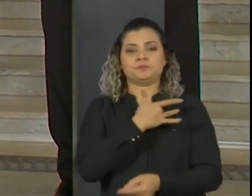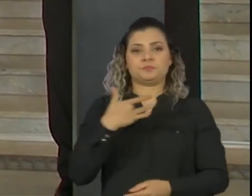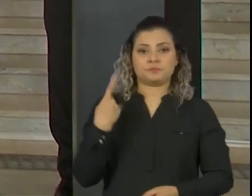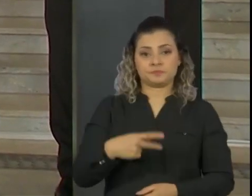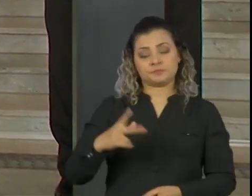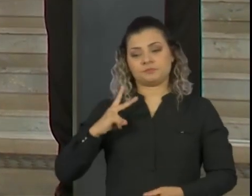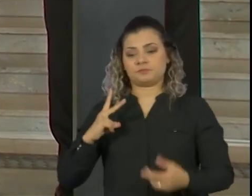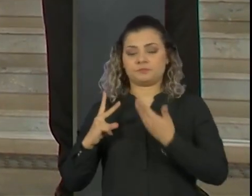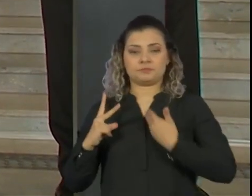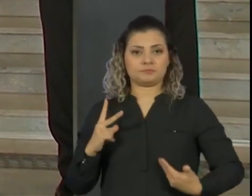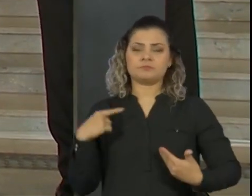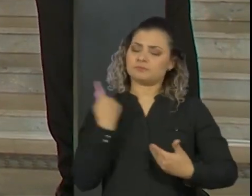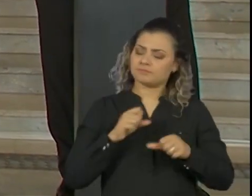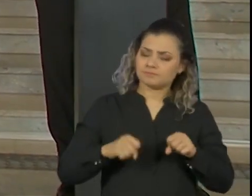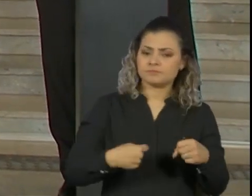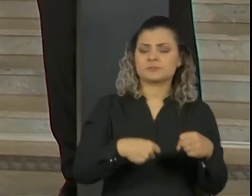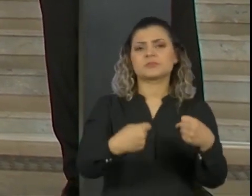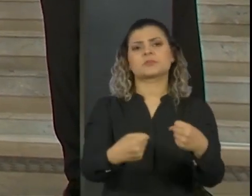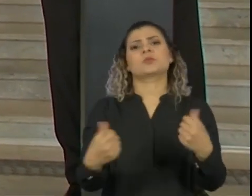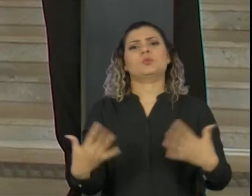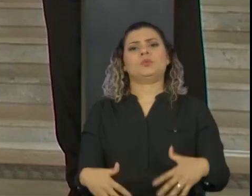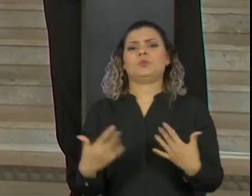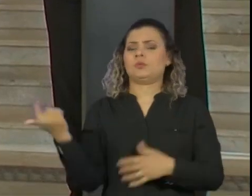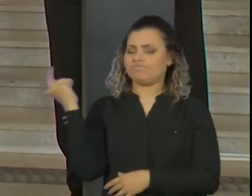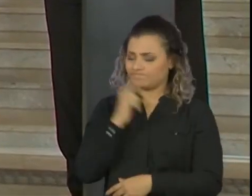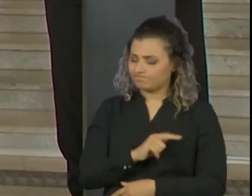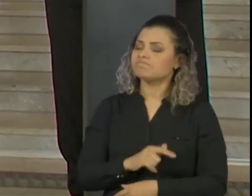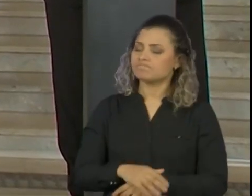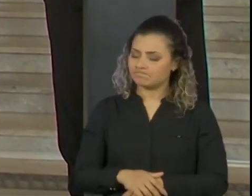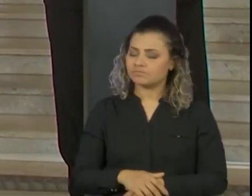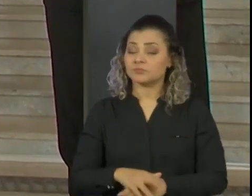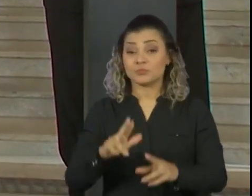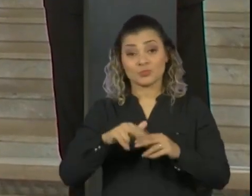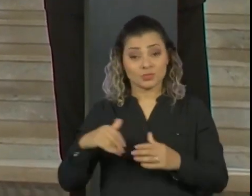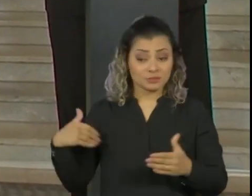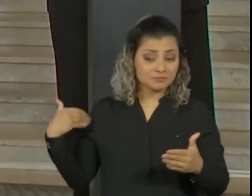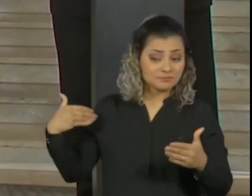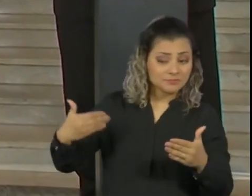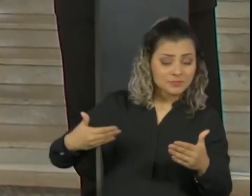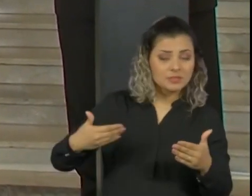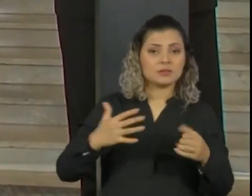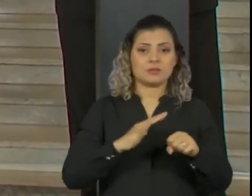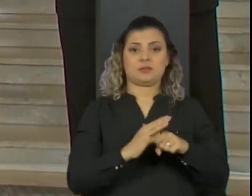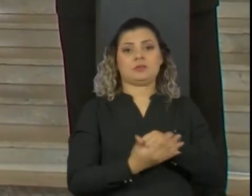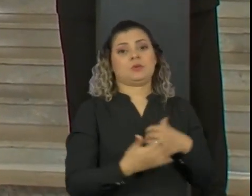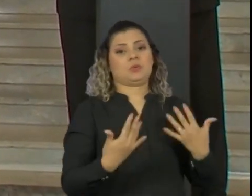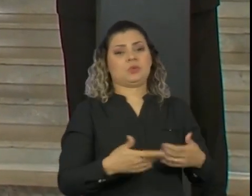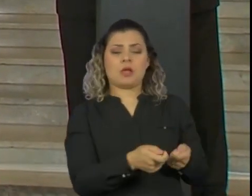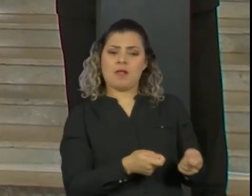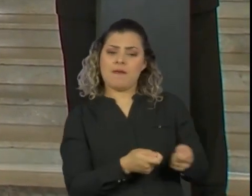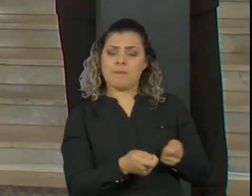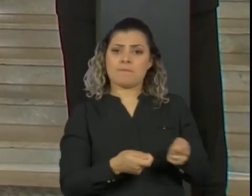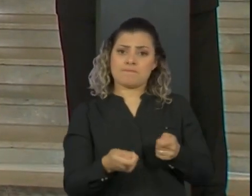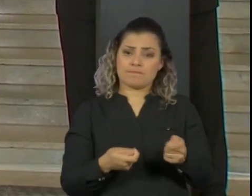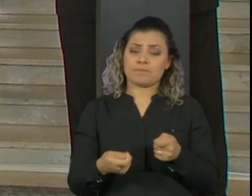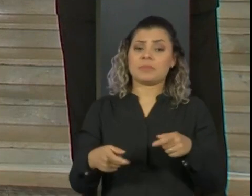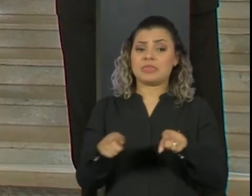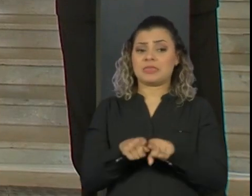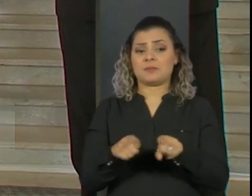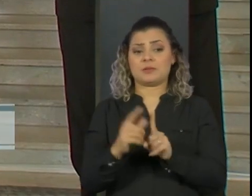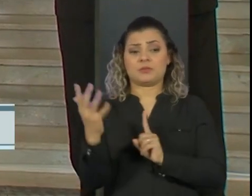privado vem fazendo um esforço bem sucedido, dadas as circunstâncias, para conter o coronavírus e os